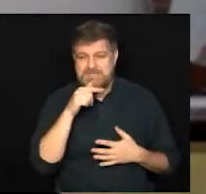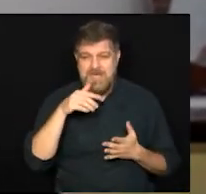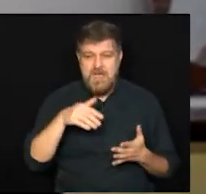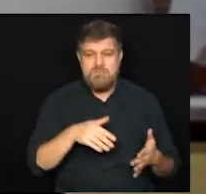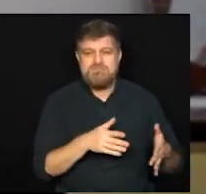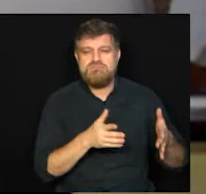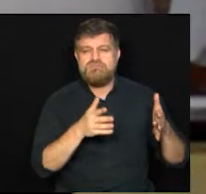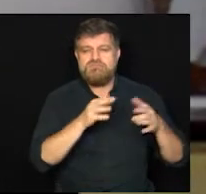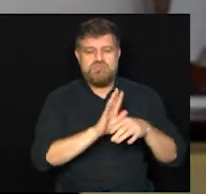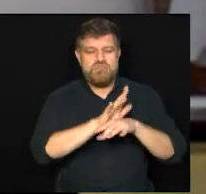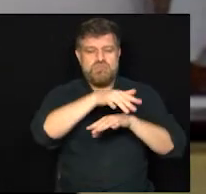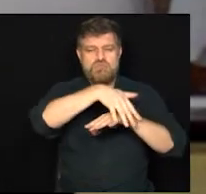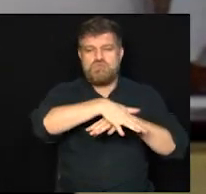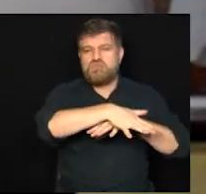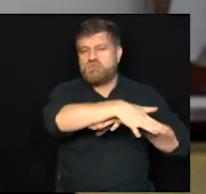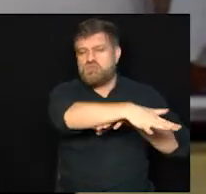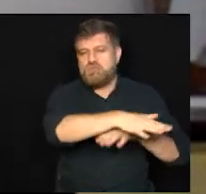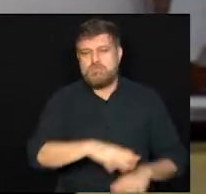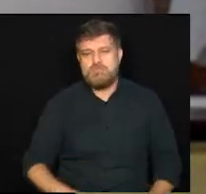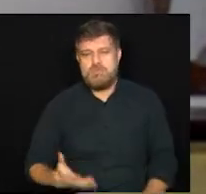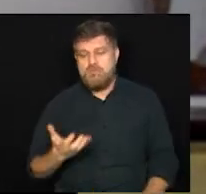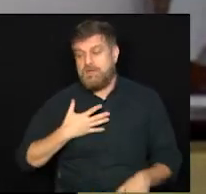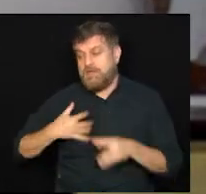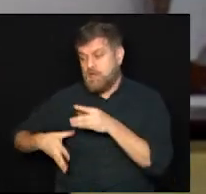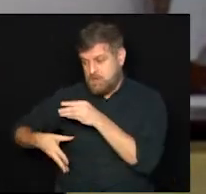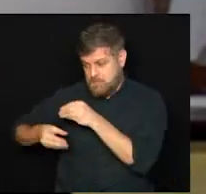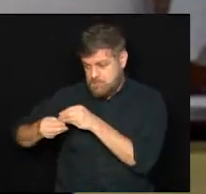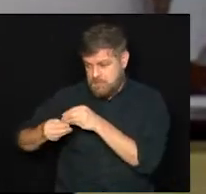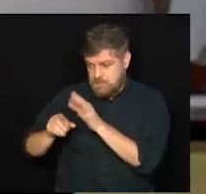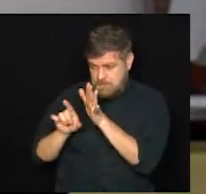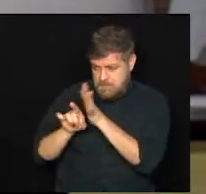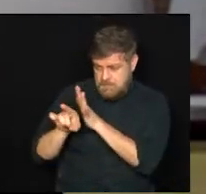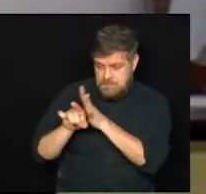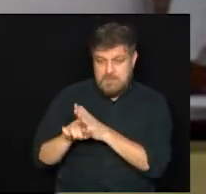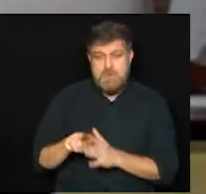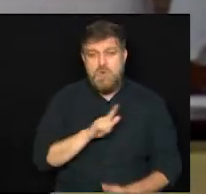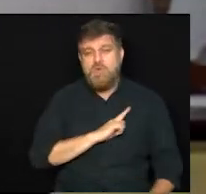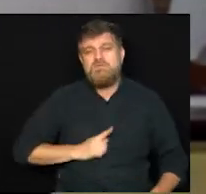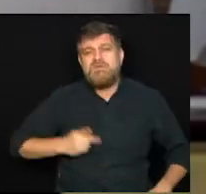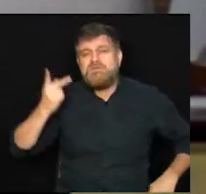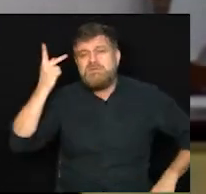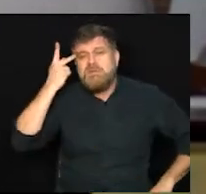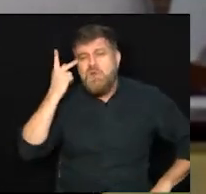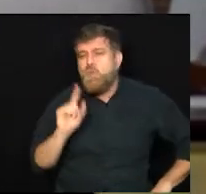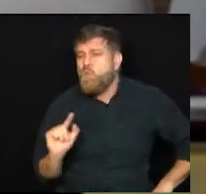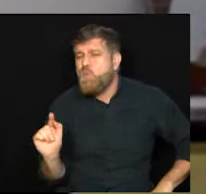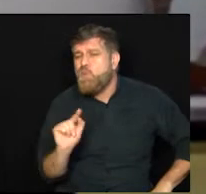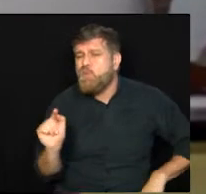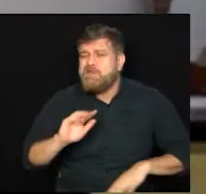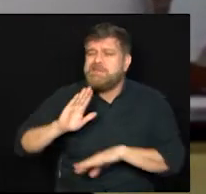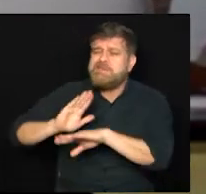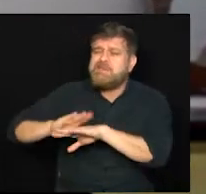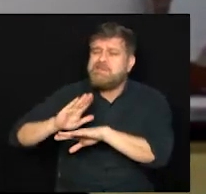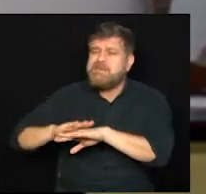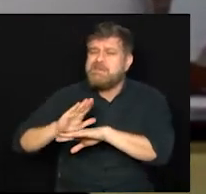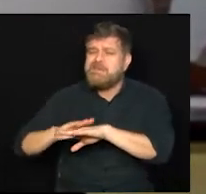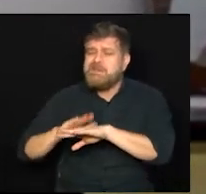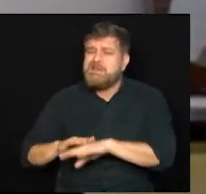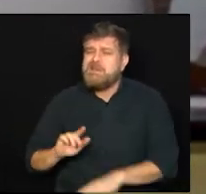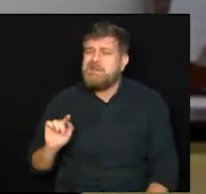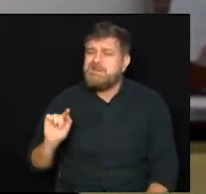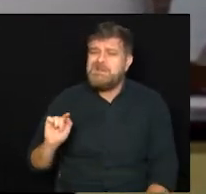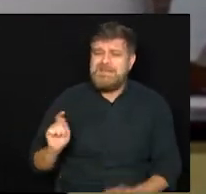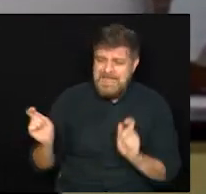A pergunta, um complemento, seria nesta questão. O governo do estado, o que poderia, o que